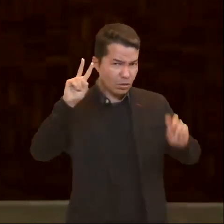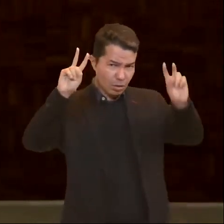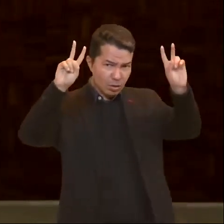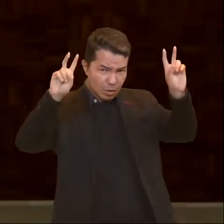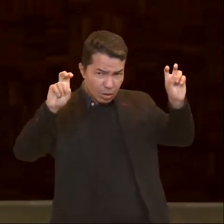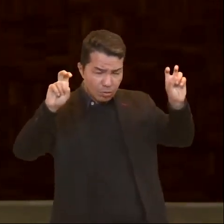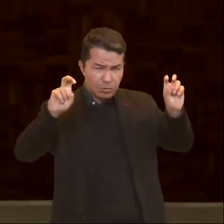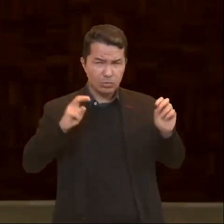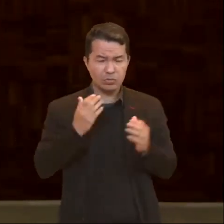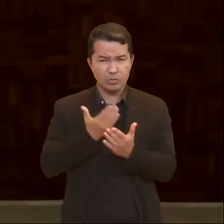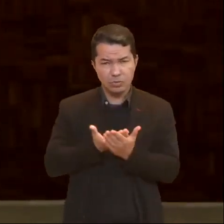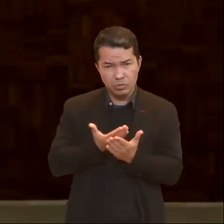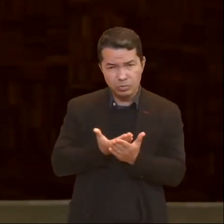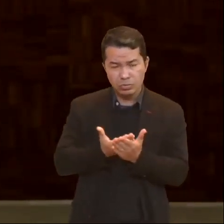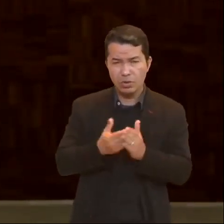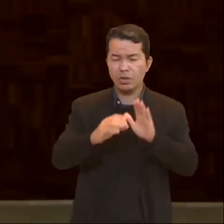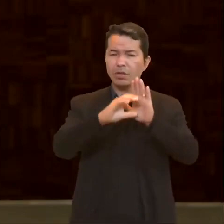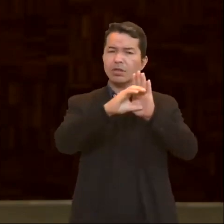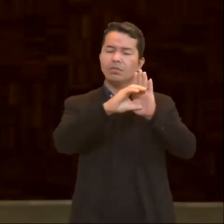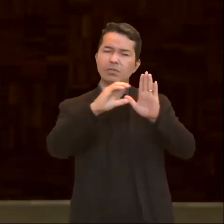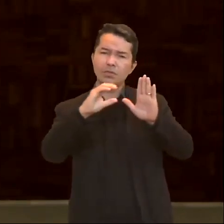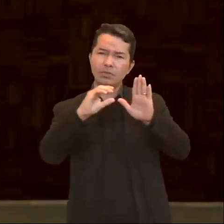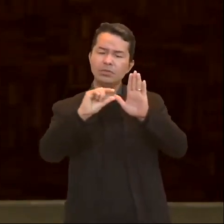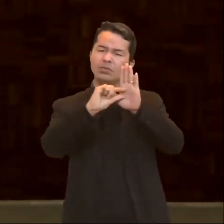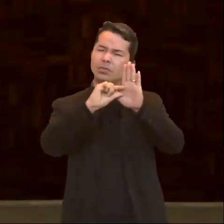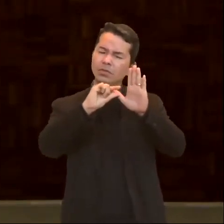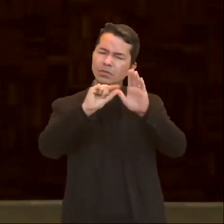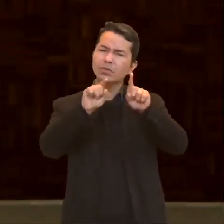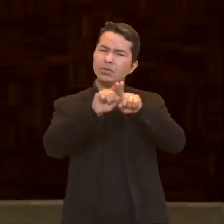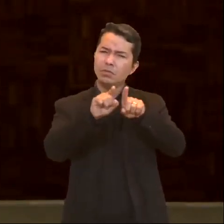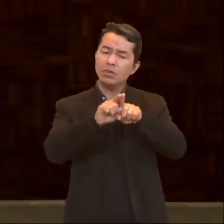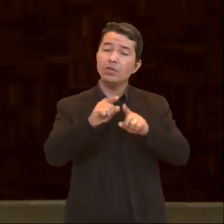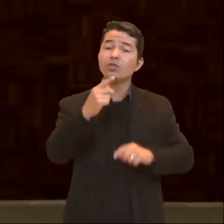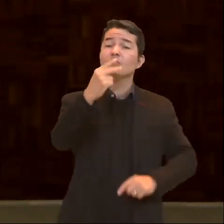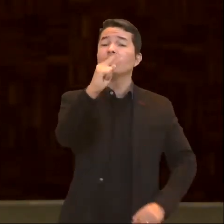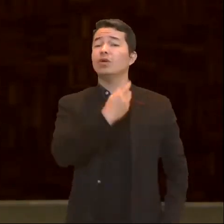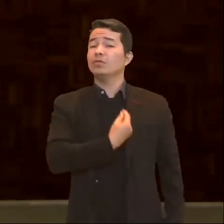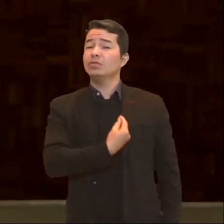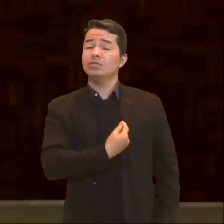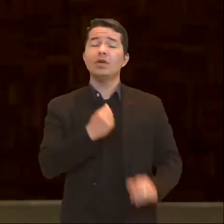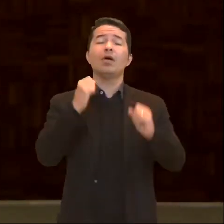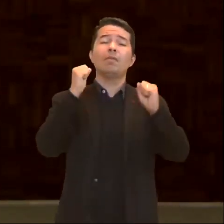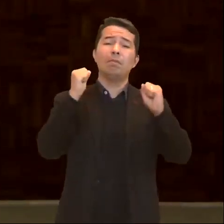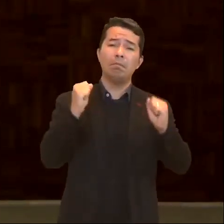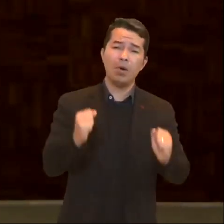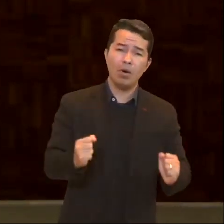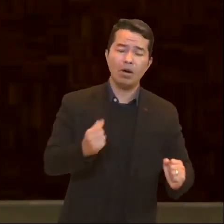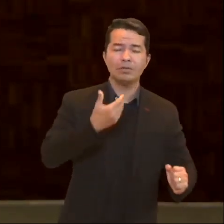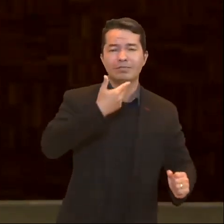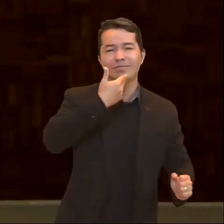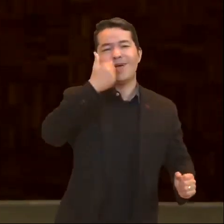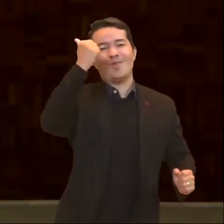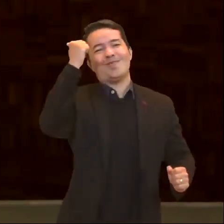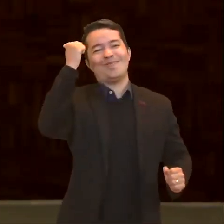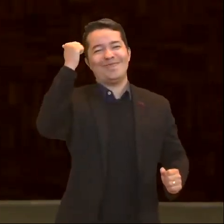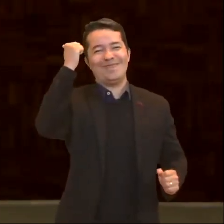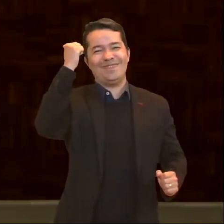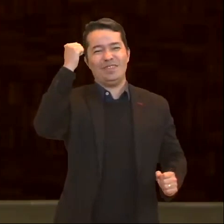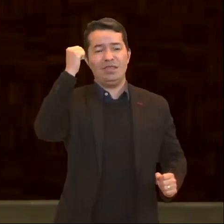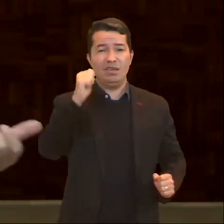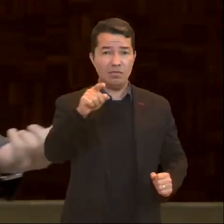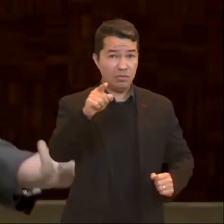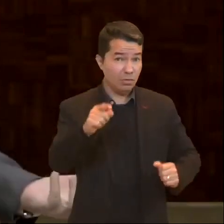capítulo e nesses versículos é: sua vida pode ser melhor. Tá? Então a gente está dizendo, ó, tá